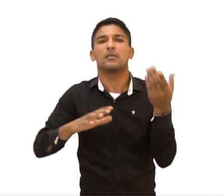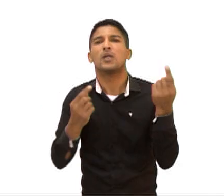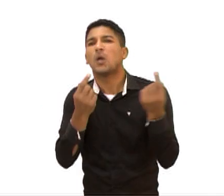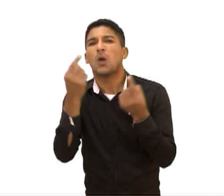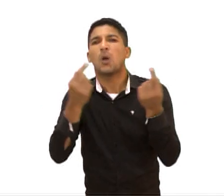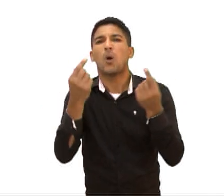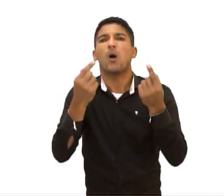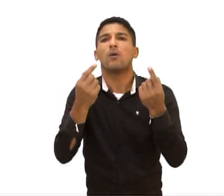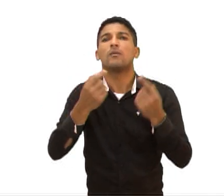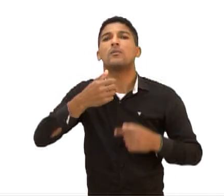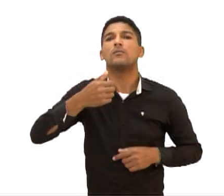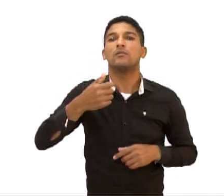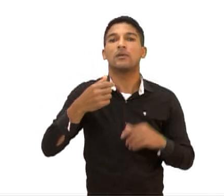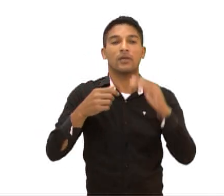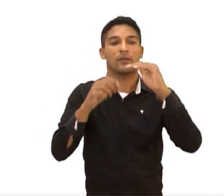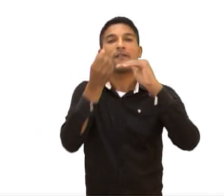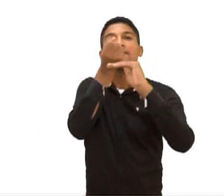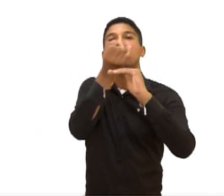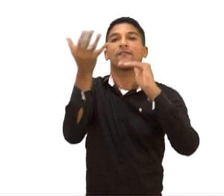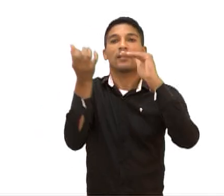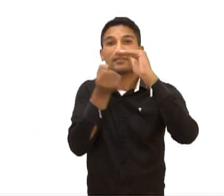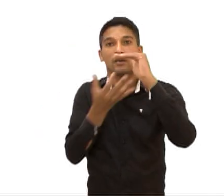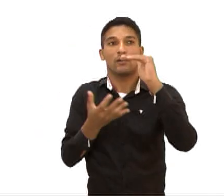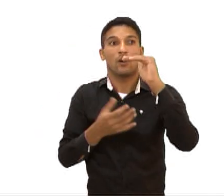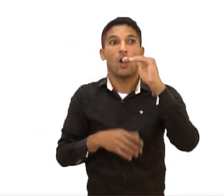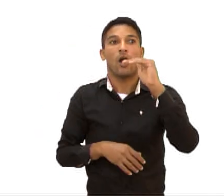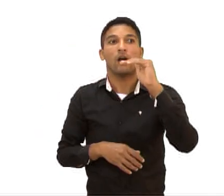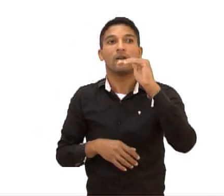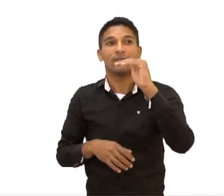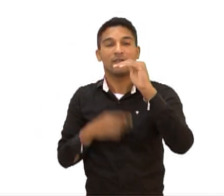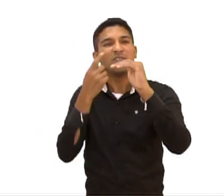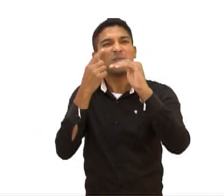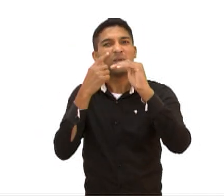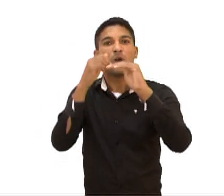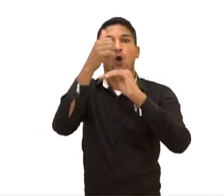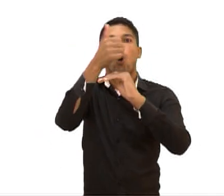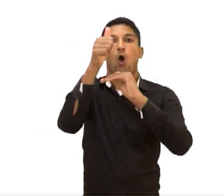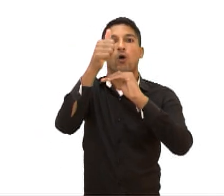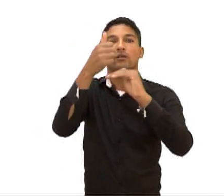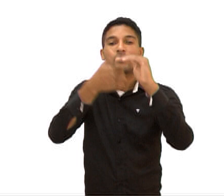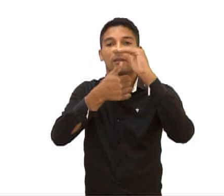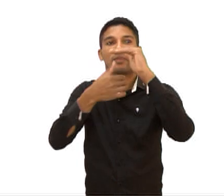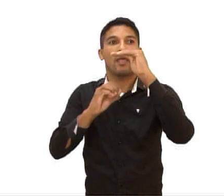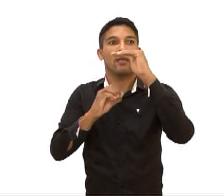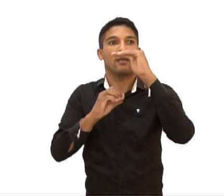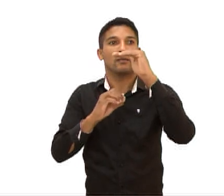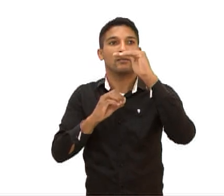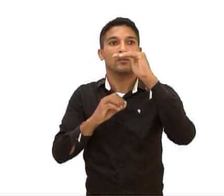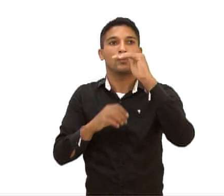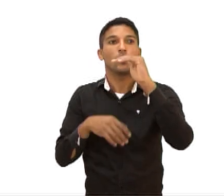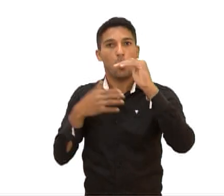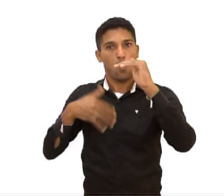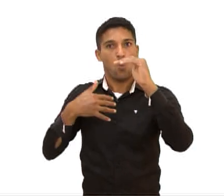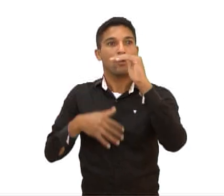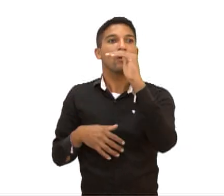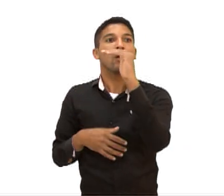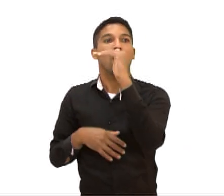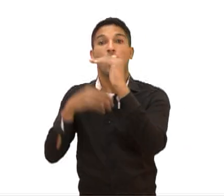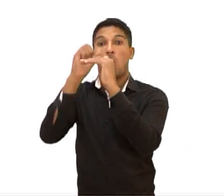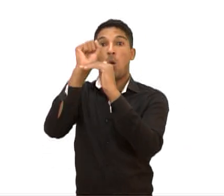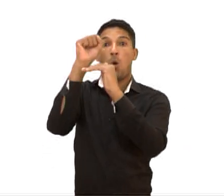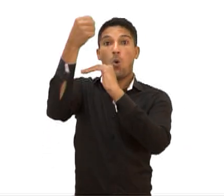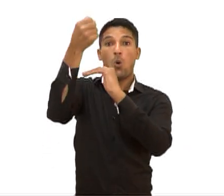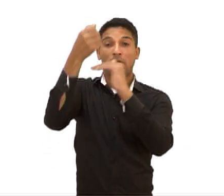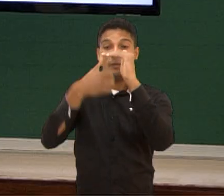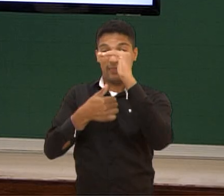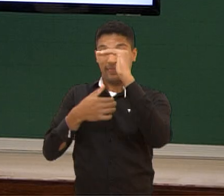que é a primeira fração? 7 quintos, 11 décimos, 8 sobre 10 ao cubo. Será que